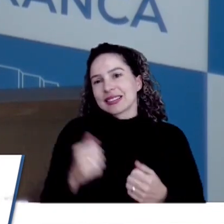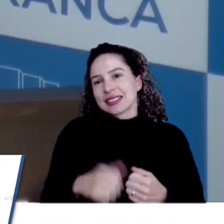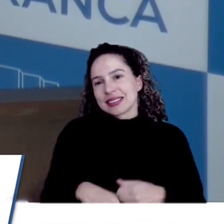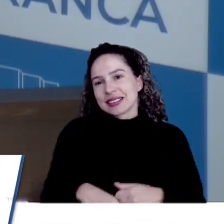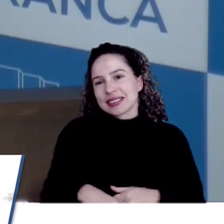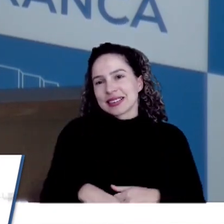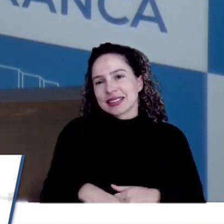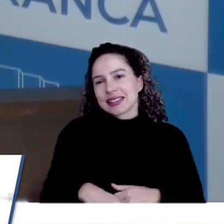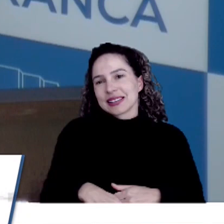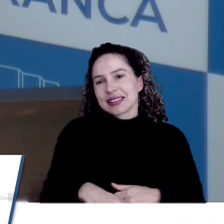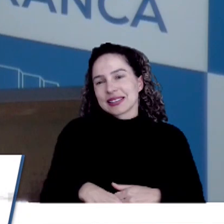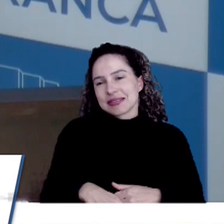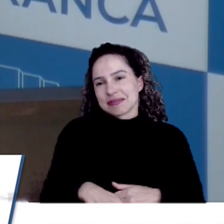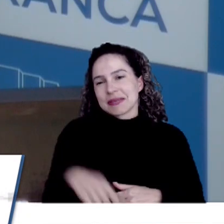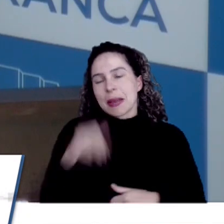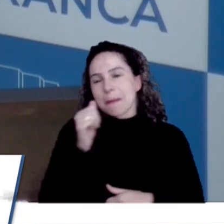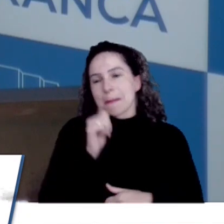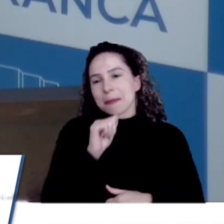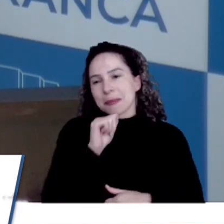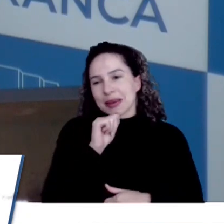minha mãe.